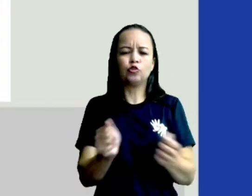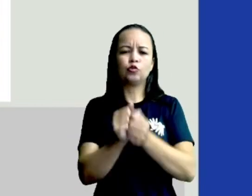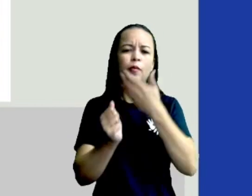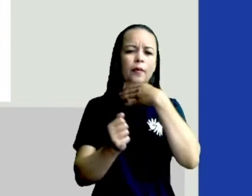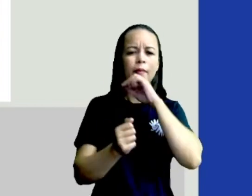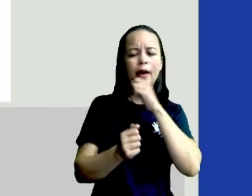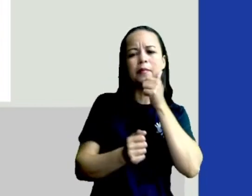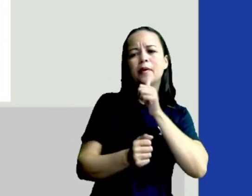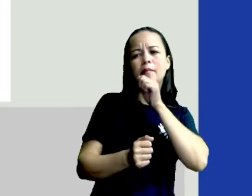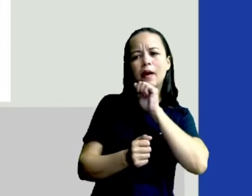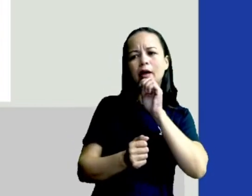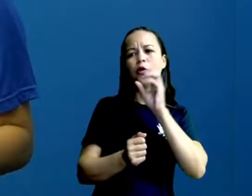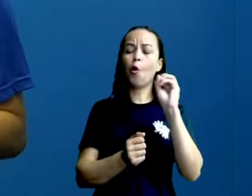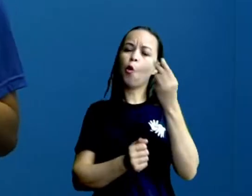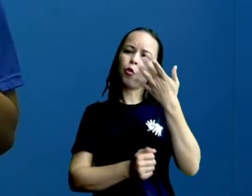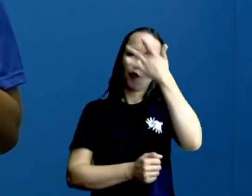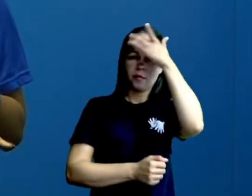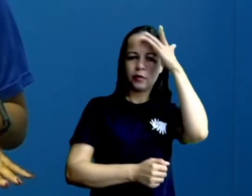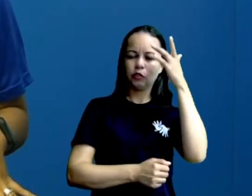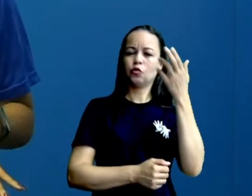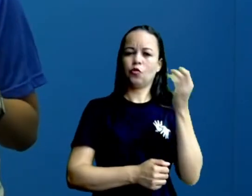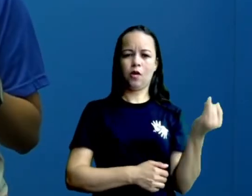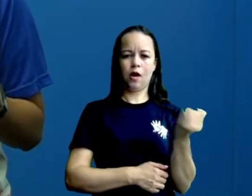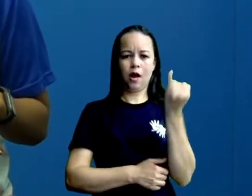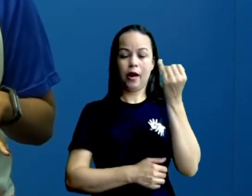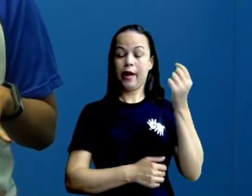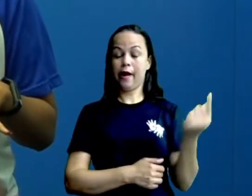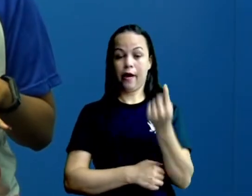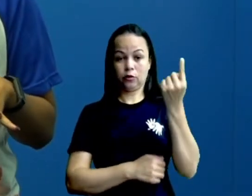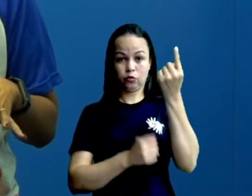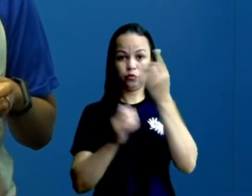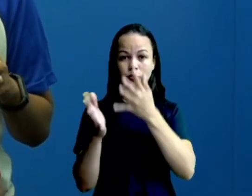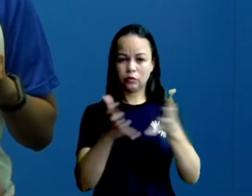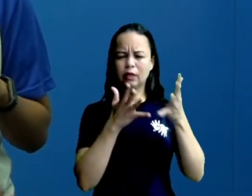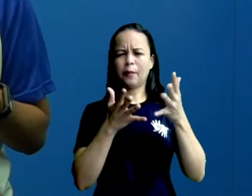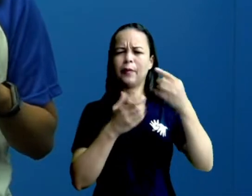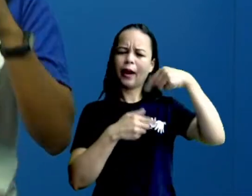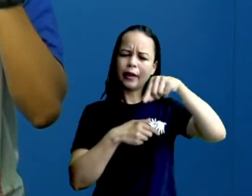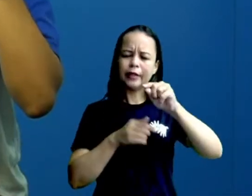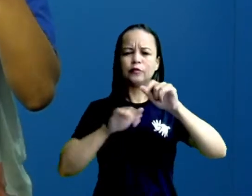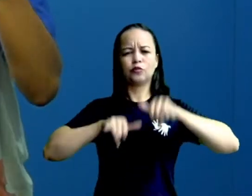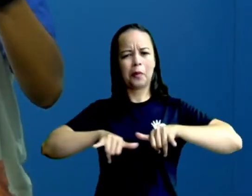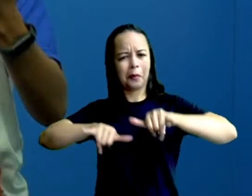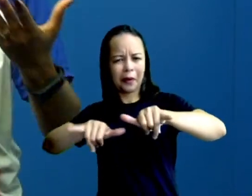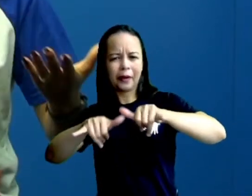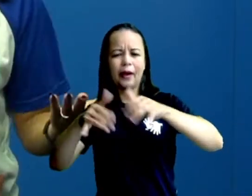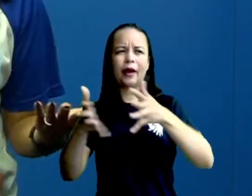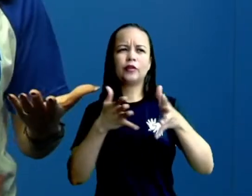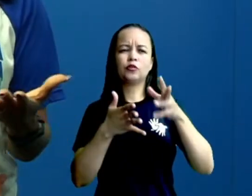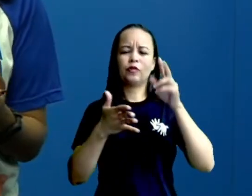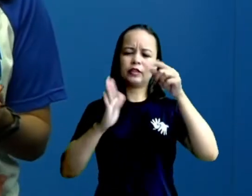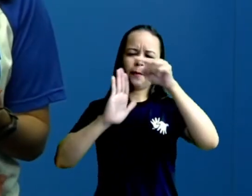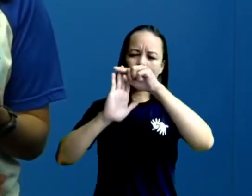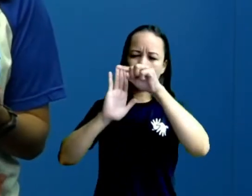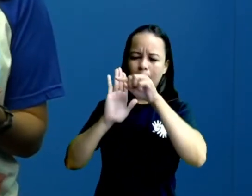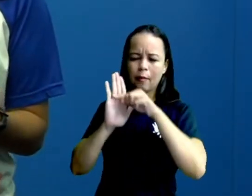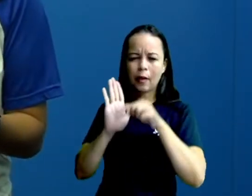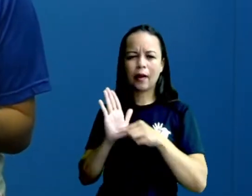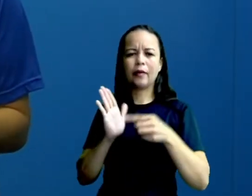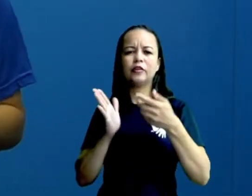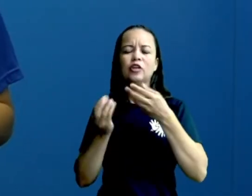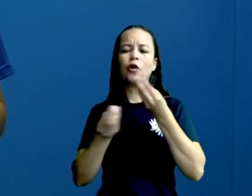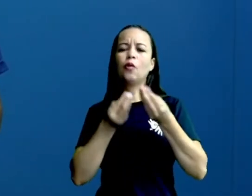esse costume de ir às compras para fazer lista de supermercado, para ver os produtos que estão sendo